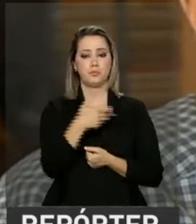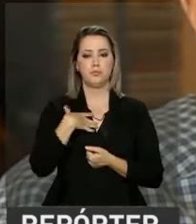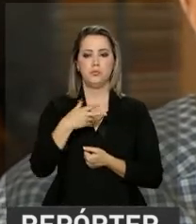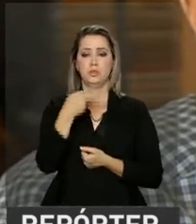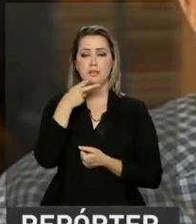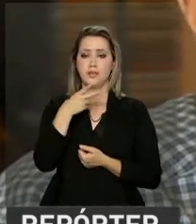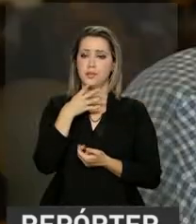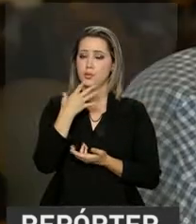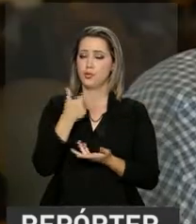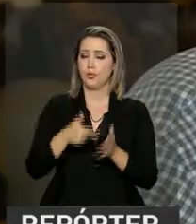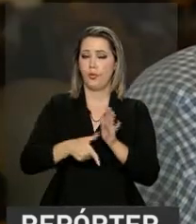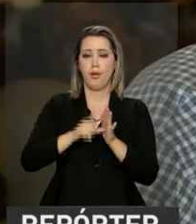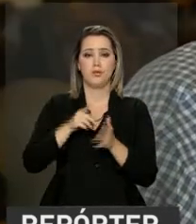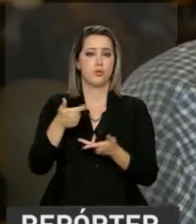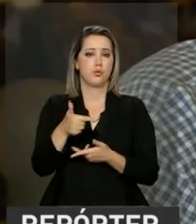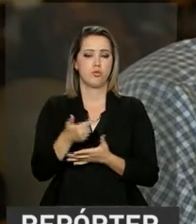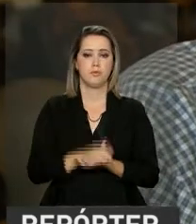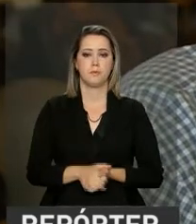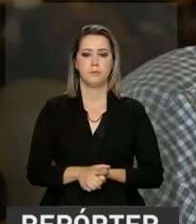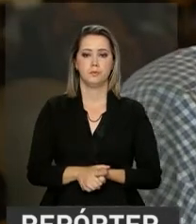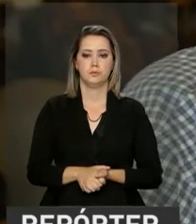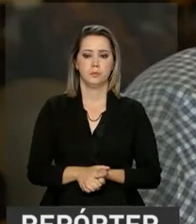cigarro havia roubado. Em primeiro lugar,